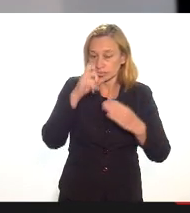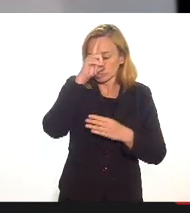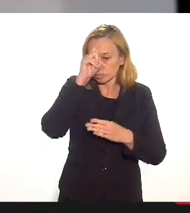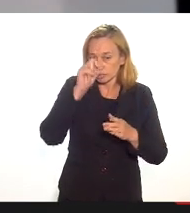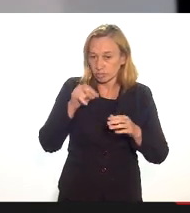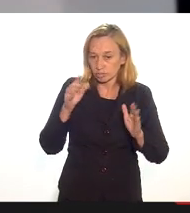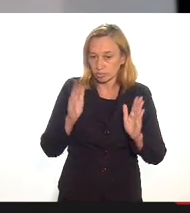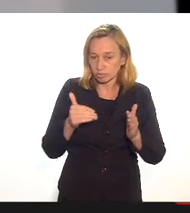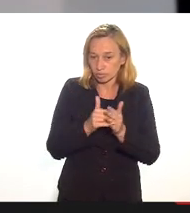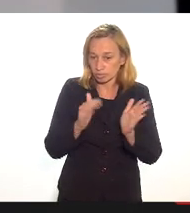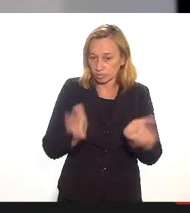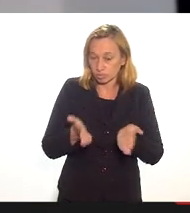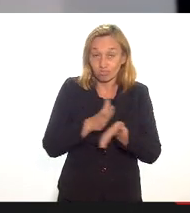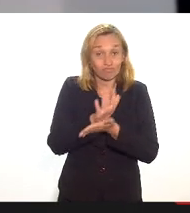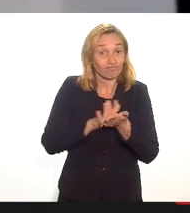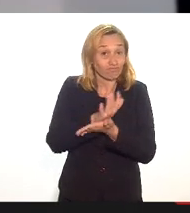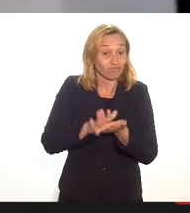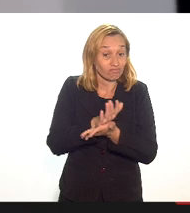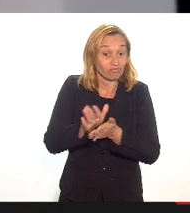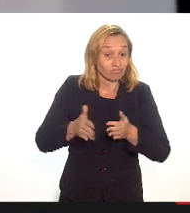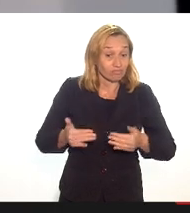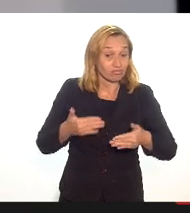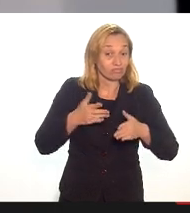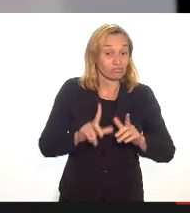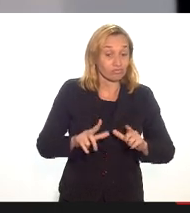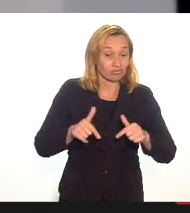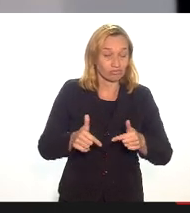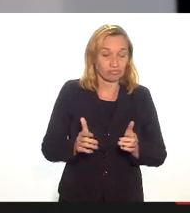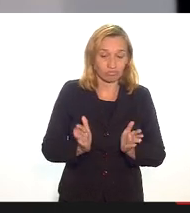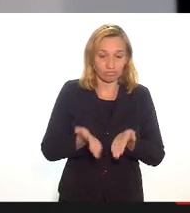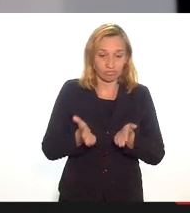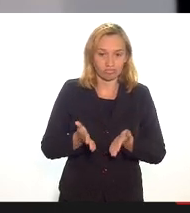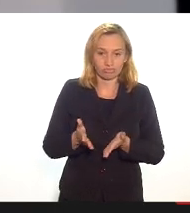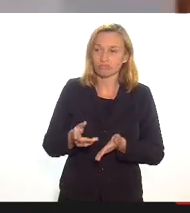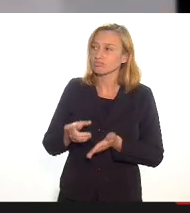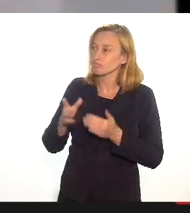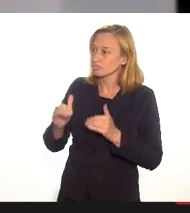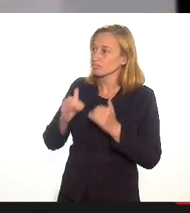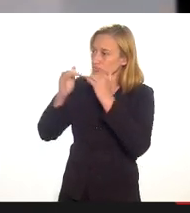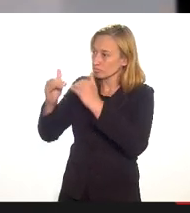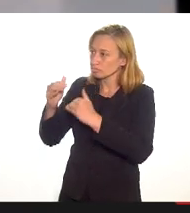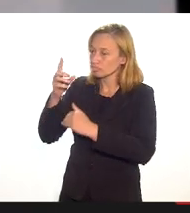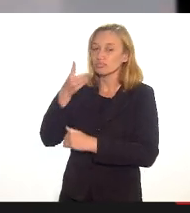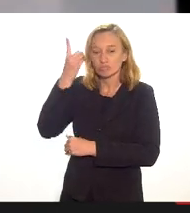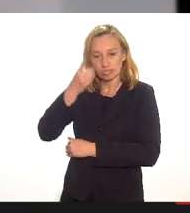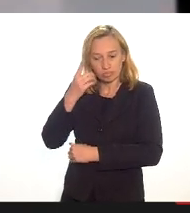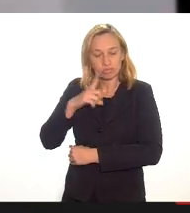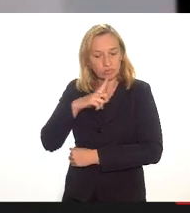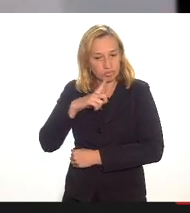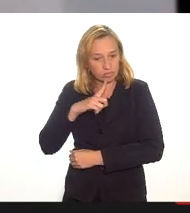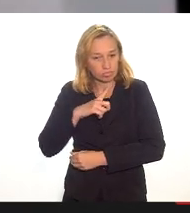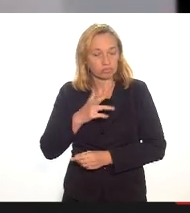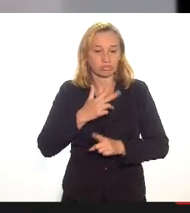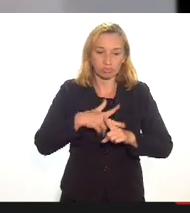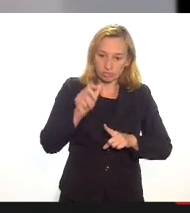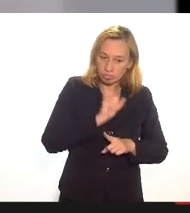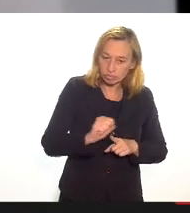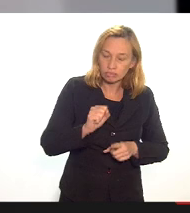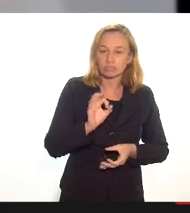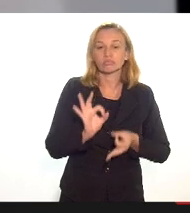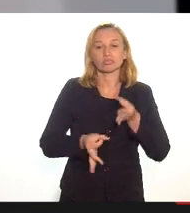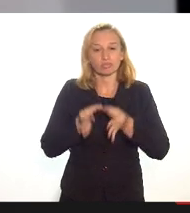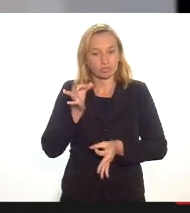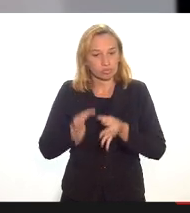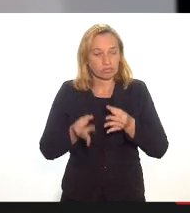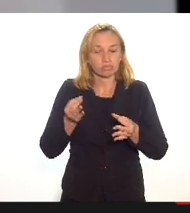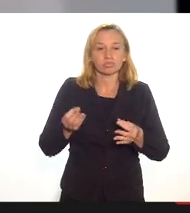E essas ações todas nós temos, Vossa Excelência deve ter, a ação ganha lá atrás, a ação ganha depois pela Defensoria, pelo